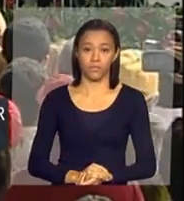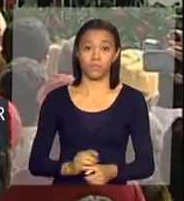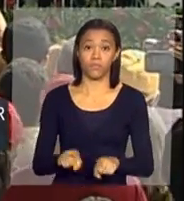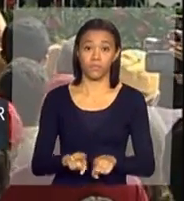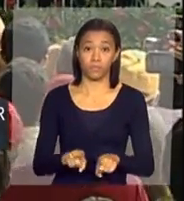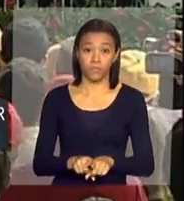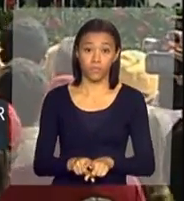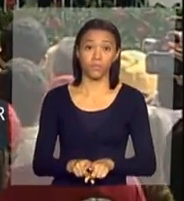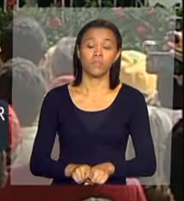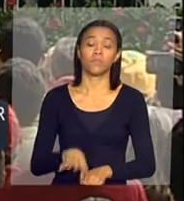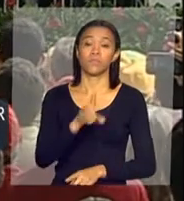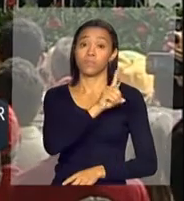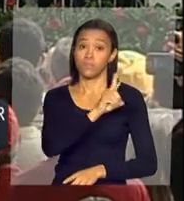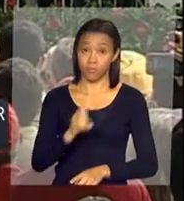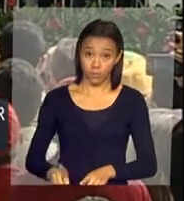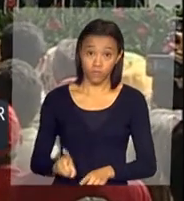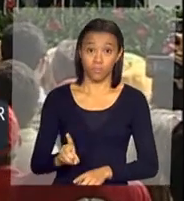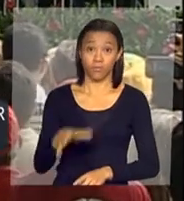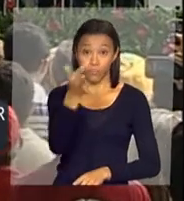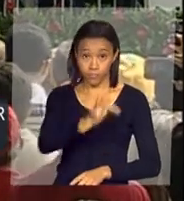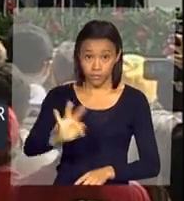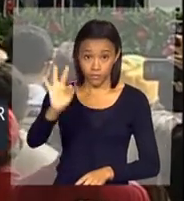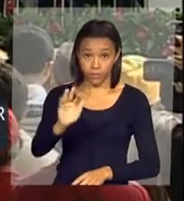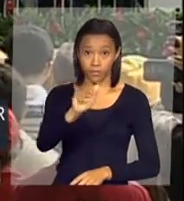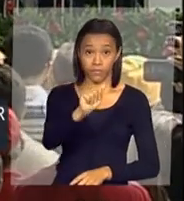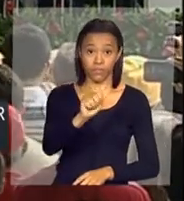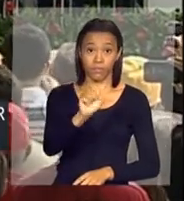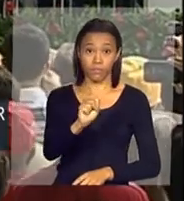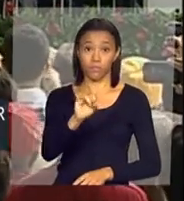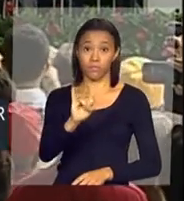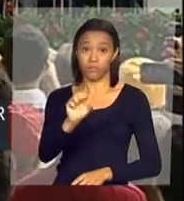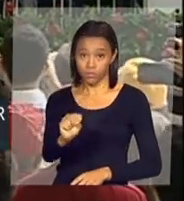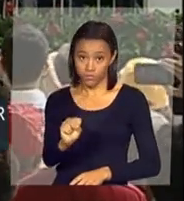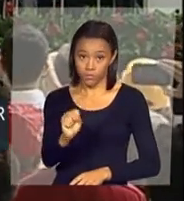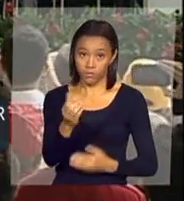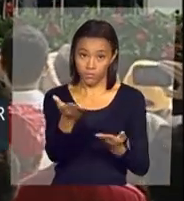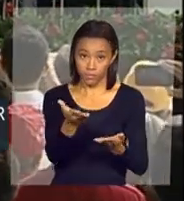deputado federal Assis Carvalho,